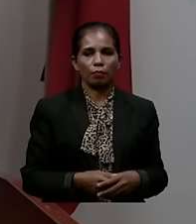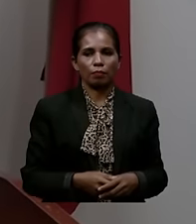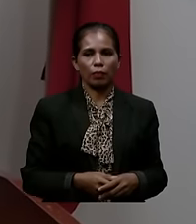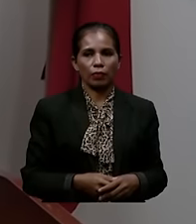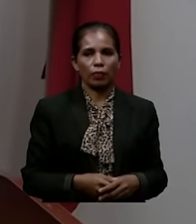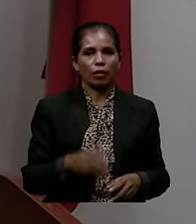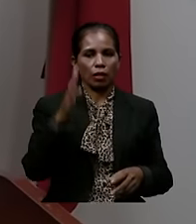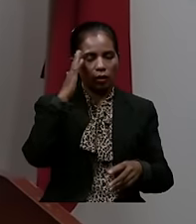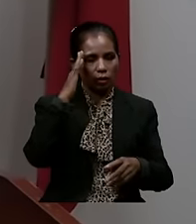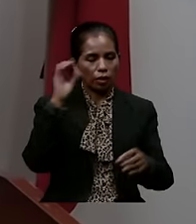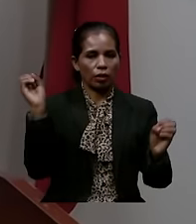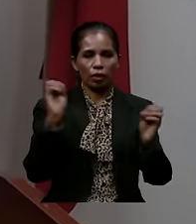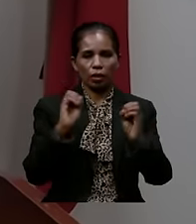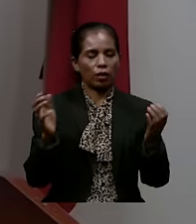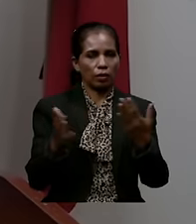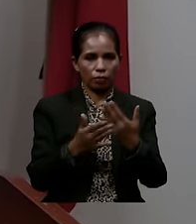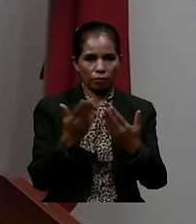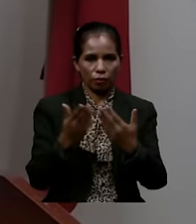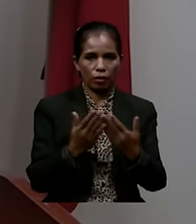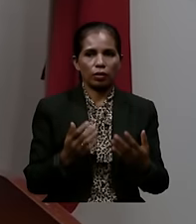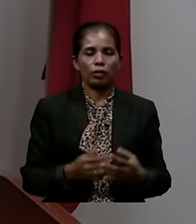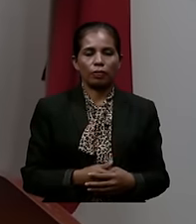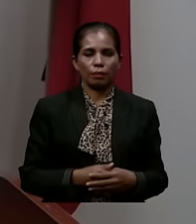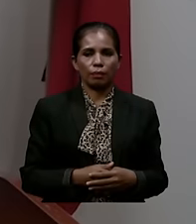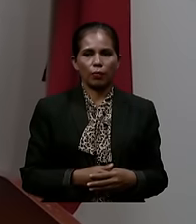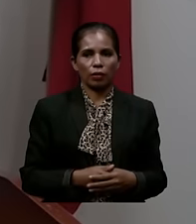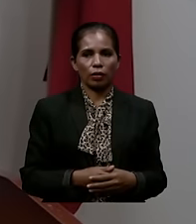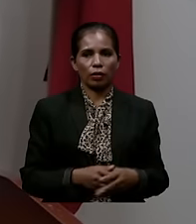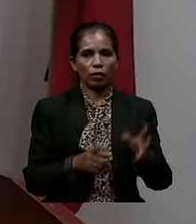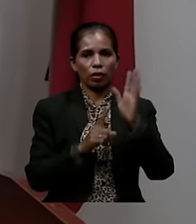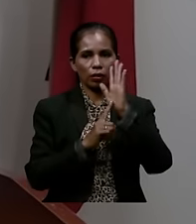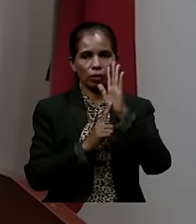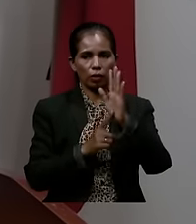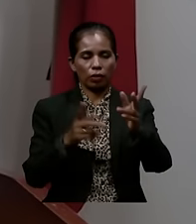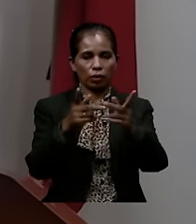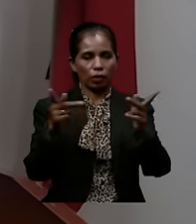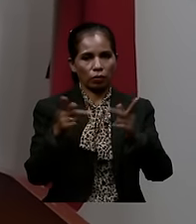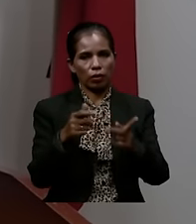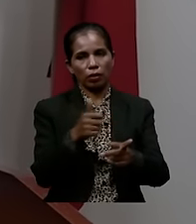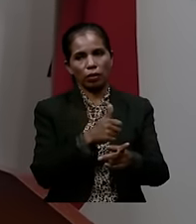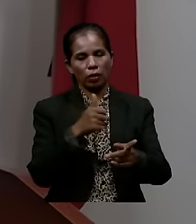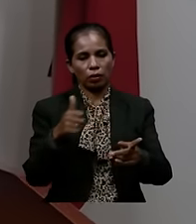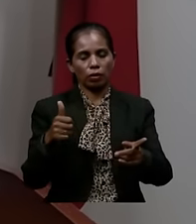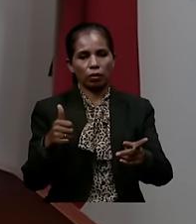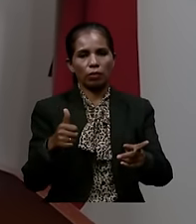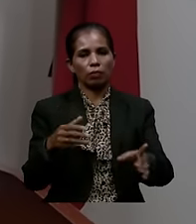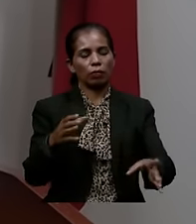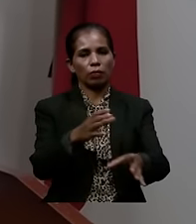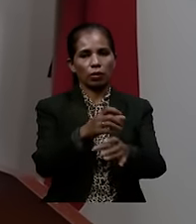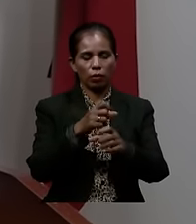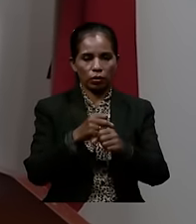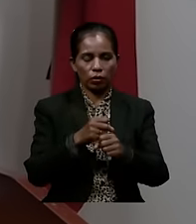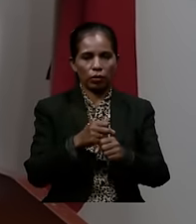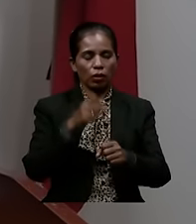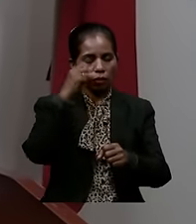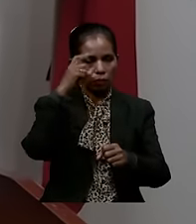Até nem cá tá fácil e a tua tomo se faz em balo neve maxobu